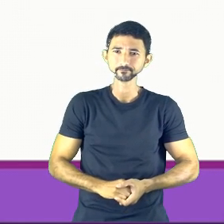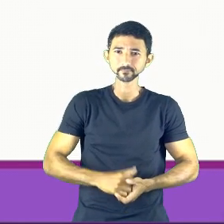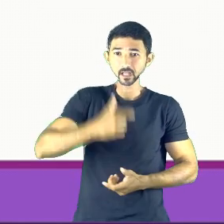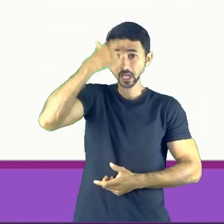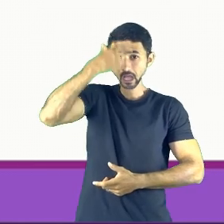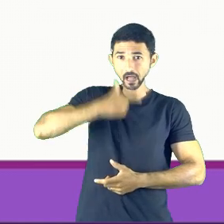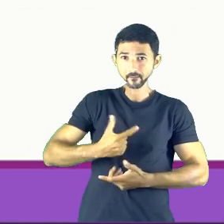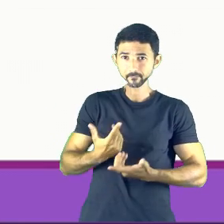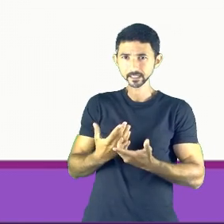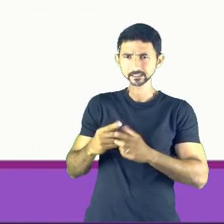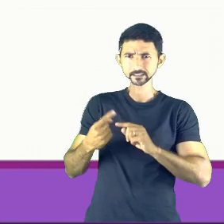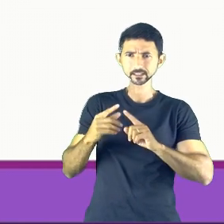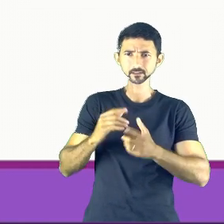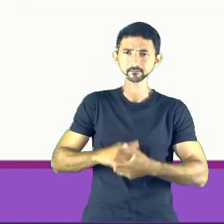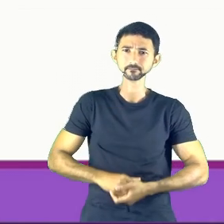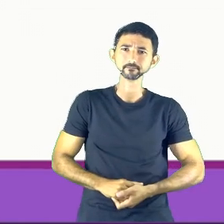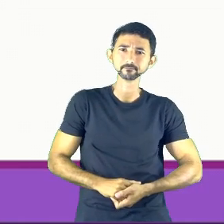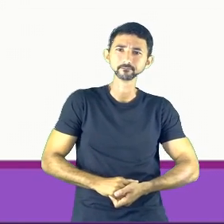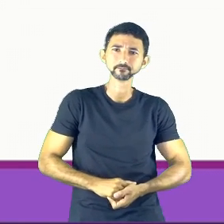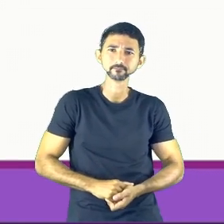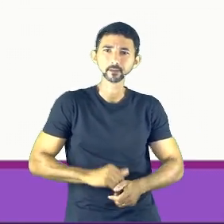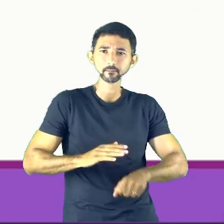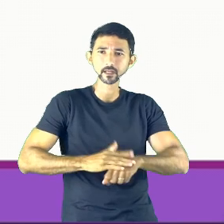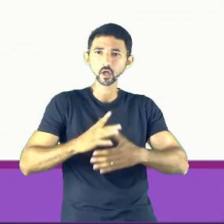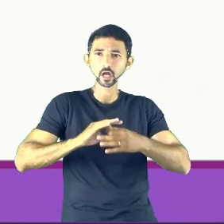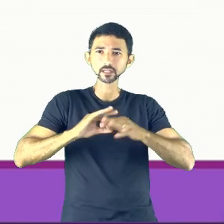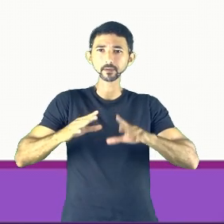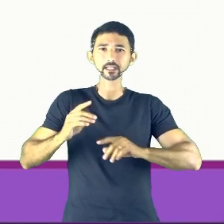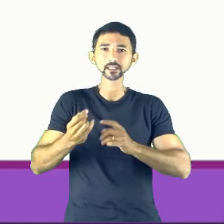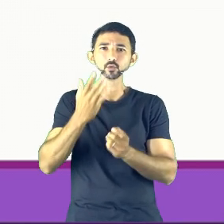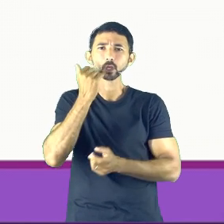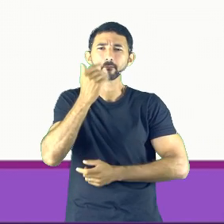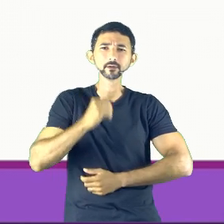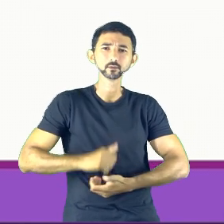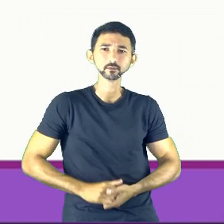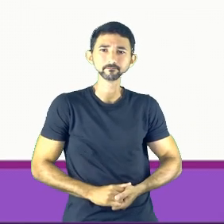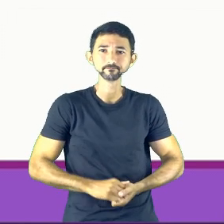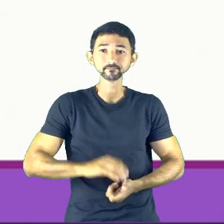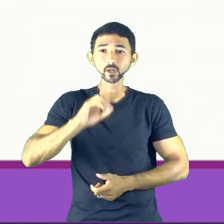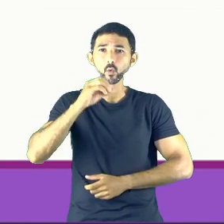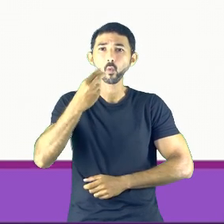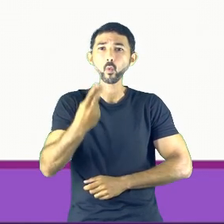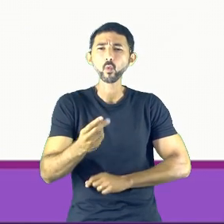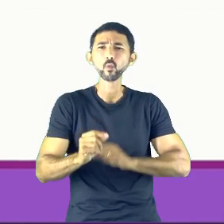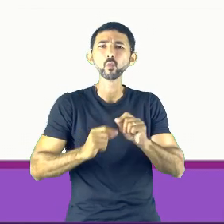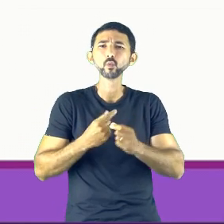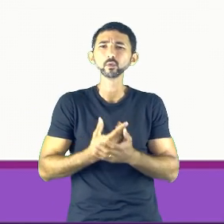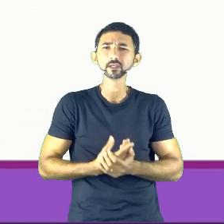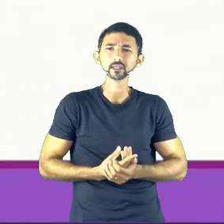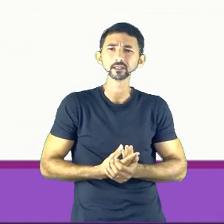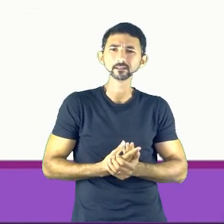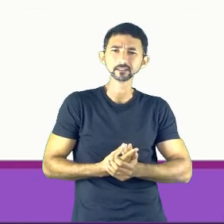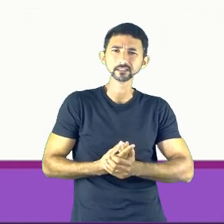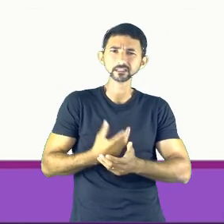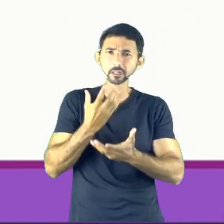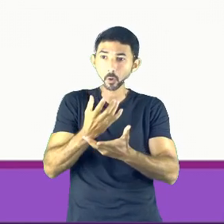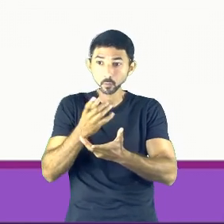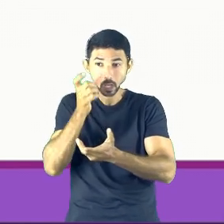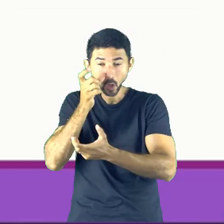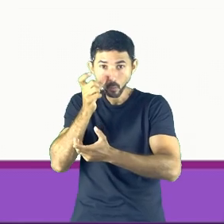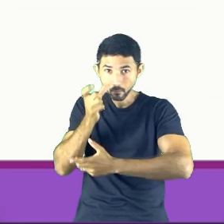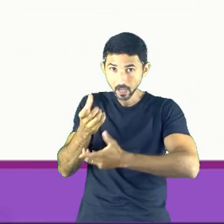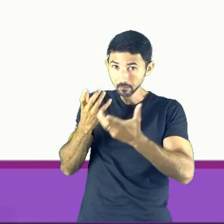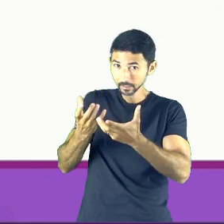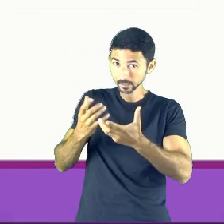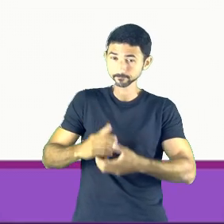longe. As aparências enganam. Mais vale a liberdade que a fartura. Ou quem desdenha